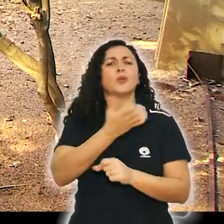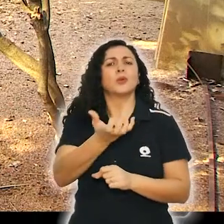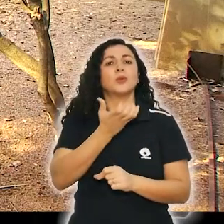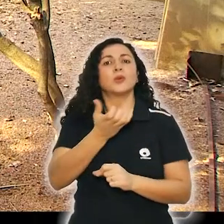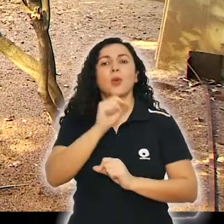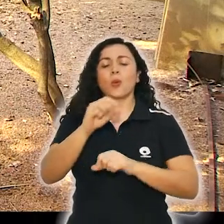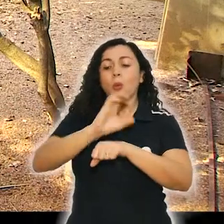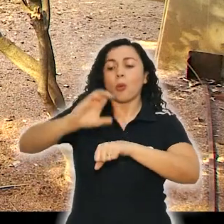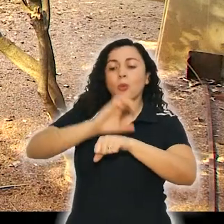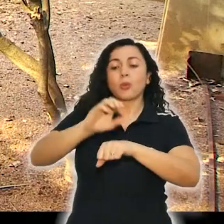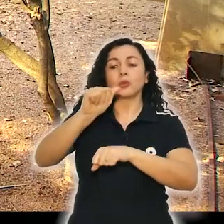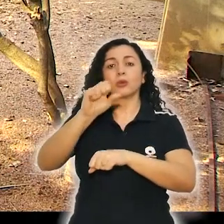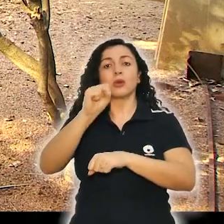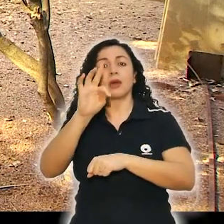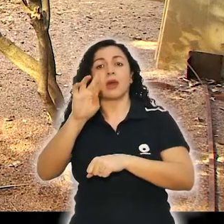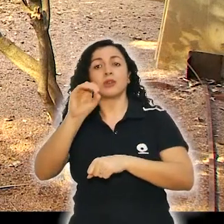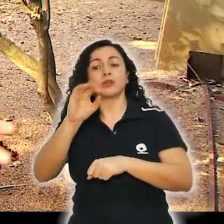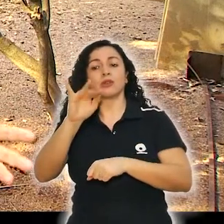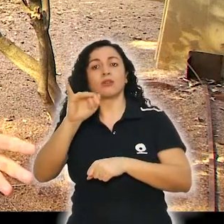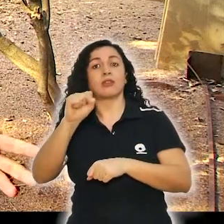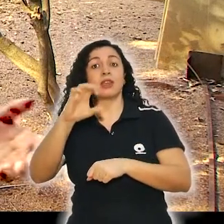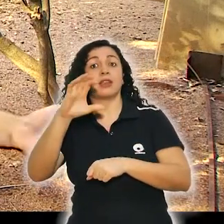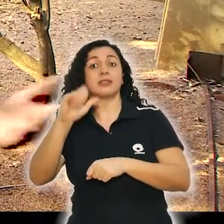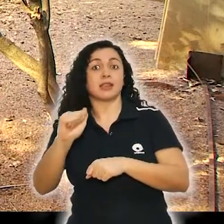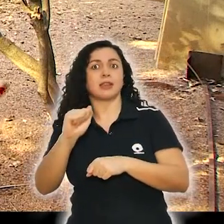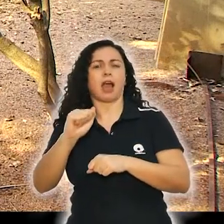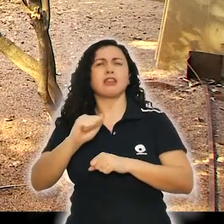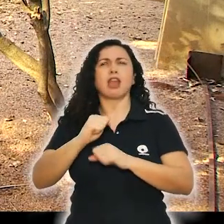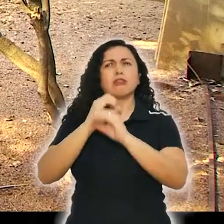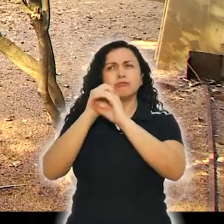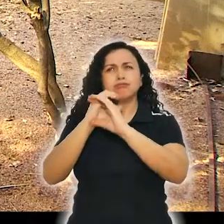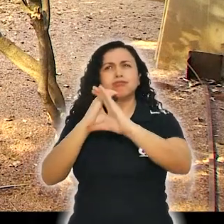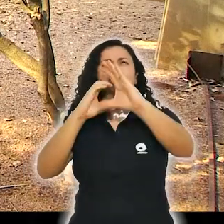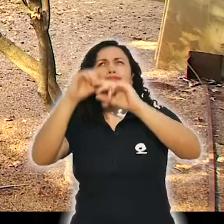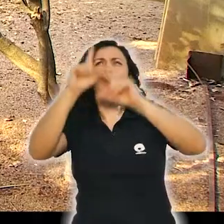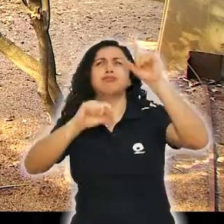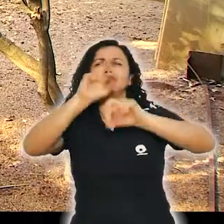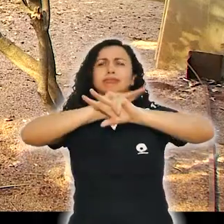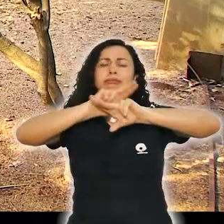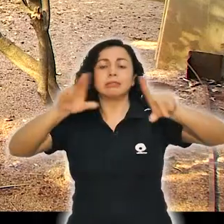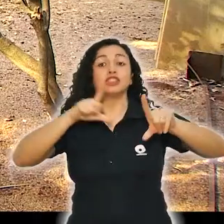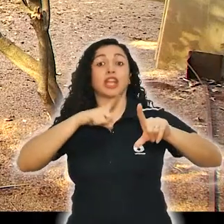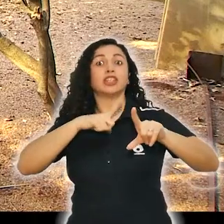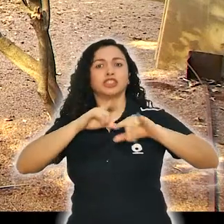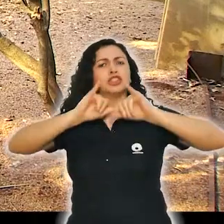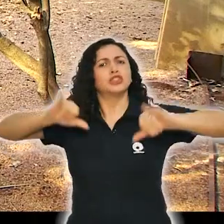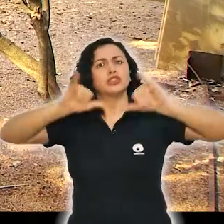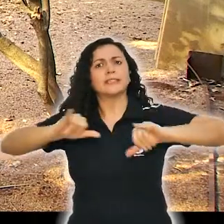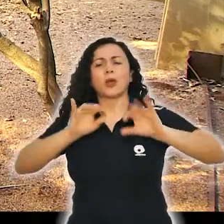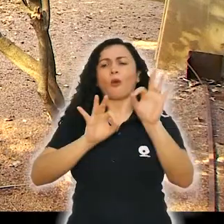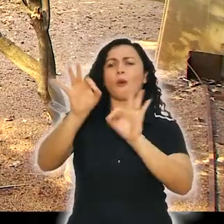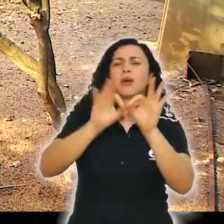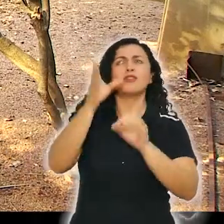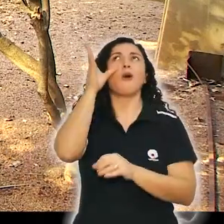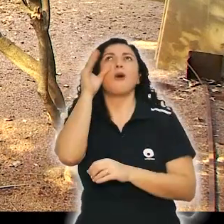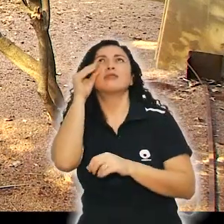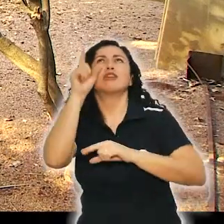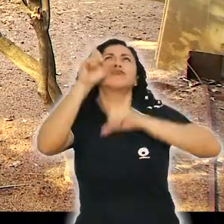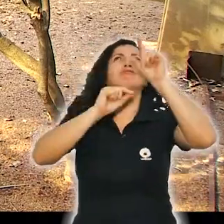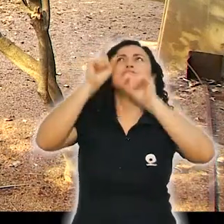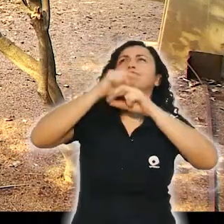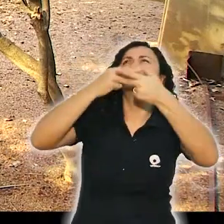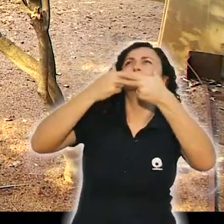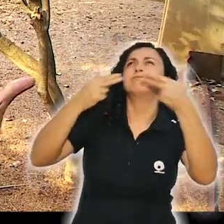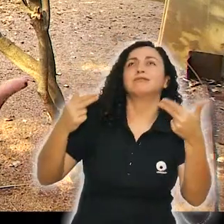curso de astrofísica. Então, como eu já tinha essa experiência prévia de divulgação científica e astronomia, de organizar observações